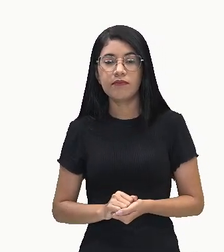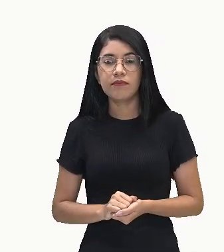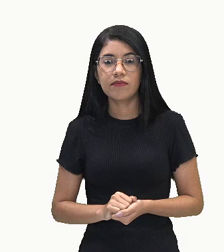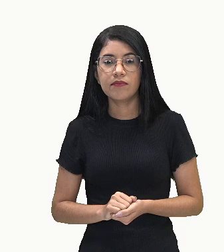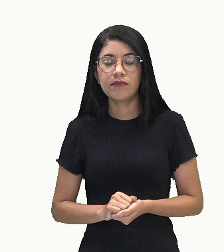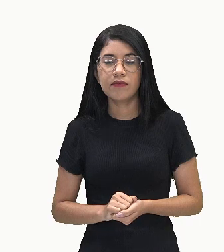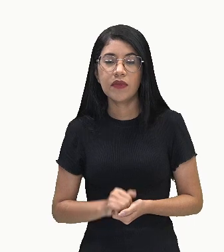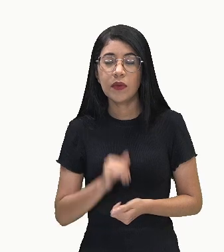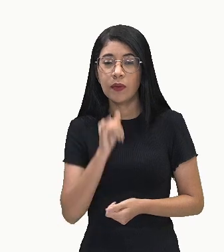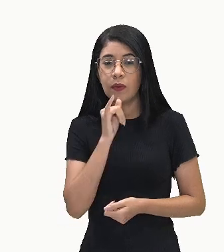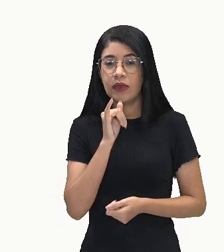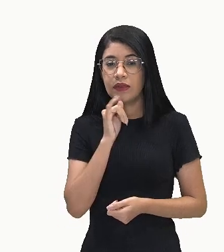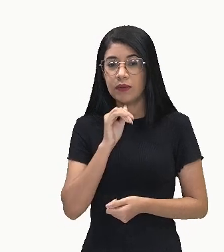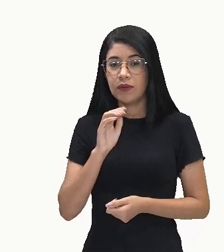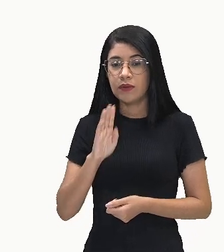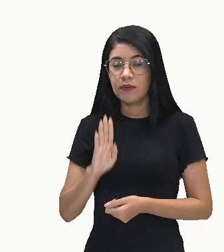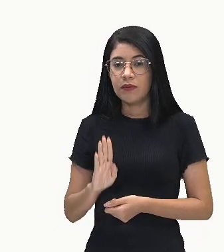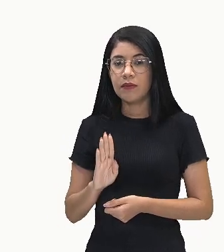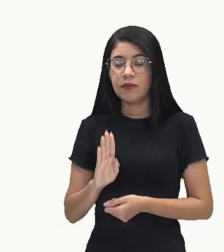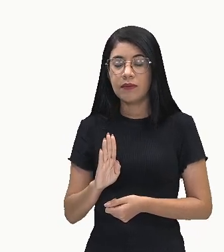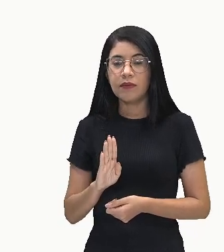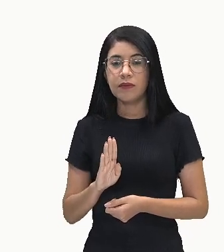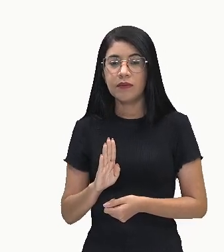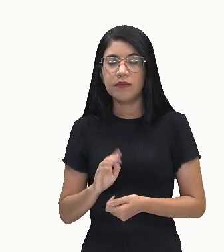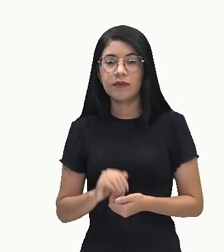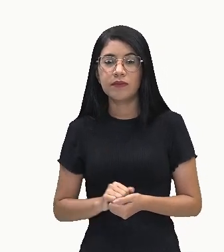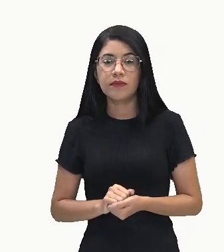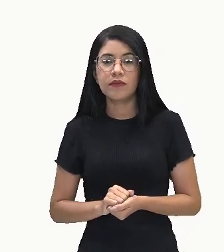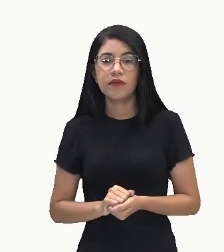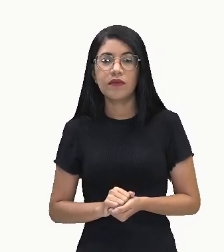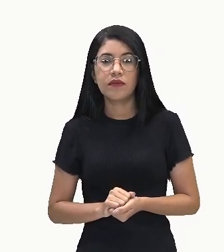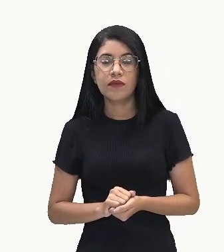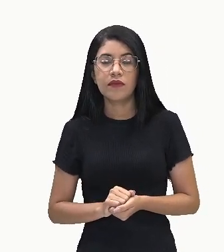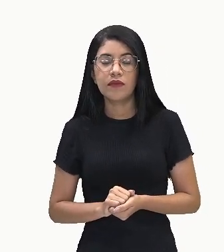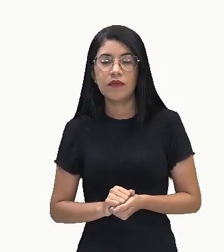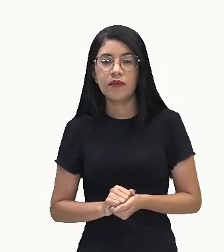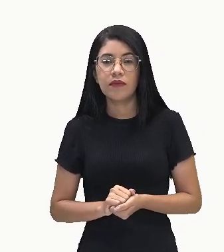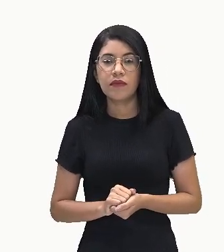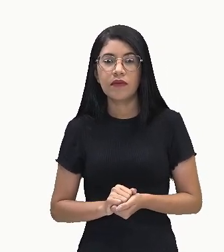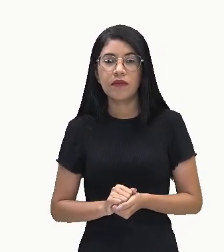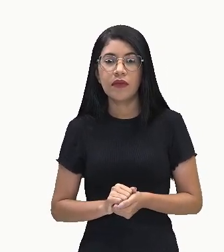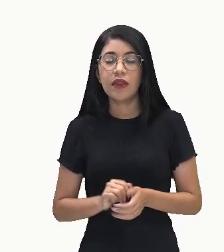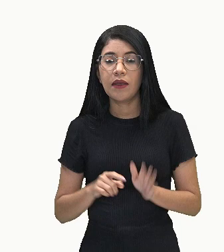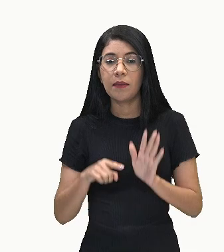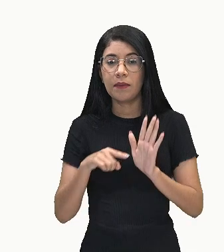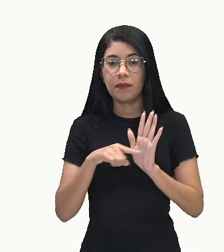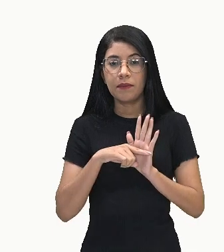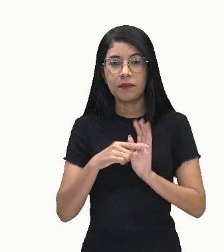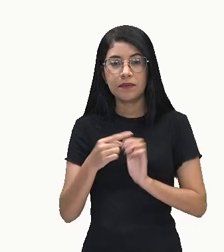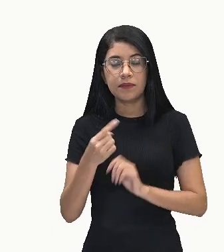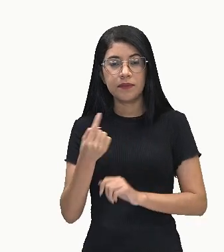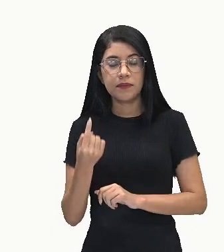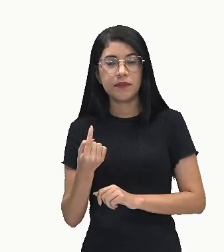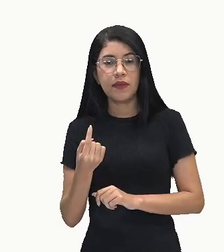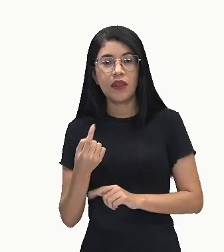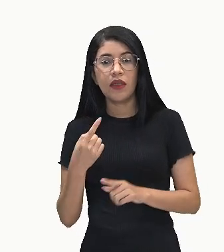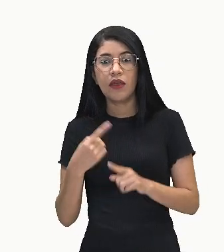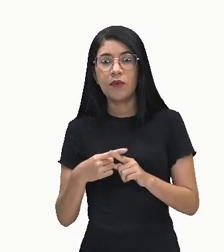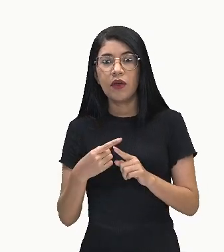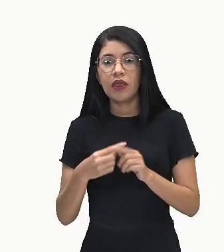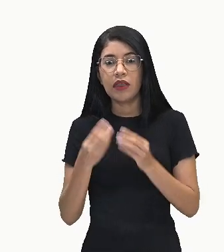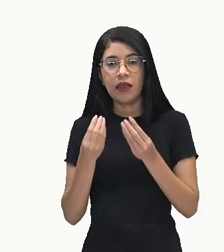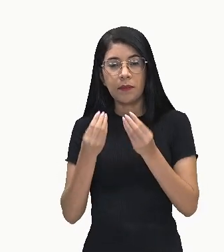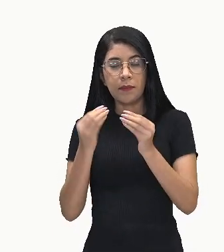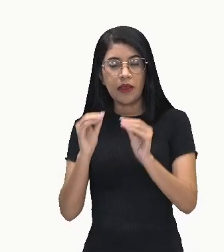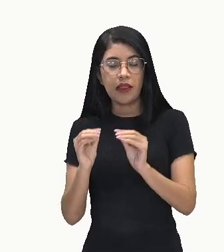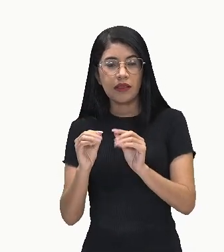do coeficiente de B, vai ser menos 1, porque o sinal que está à